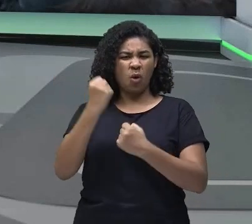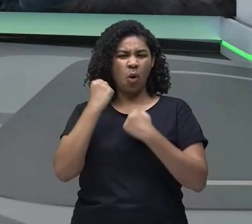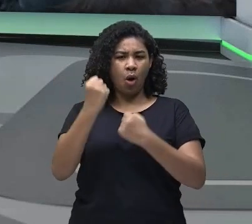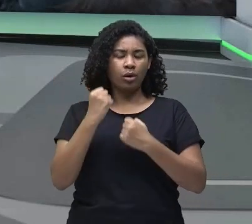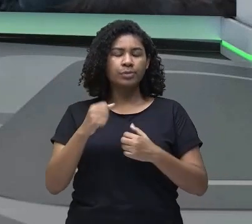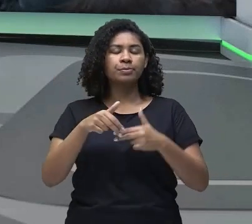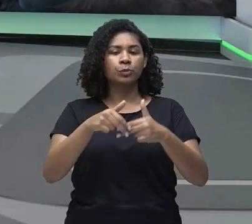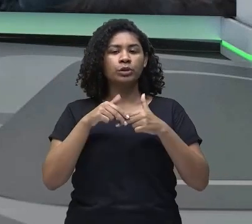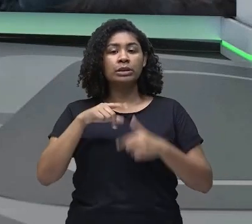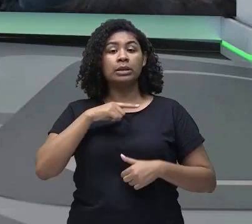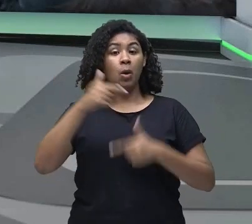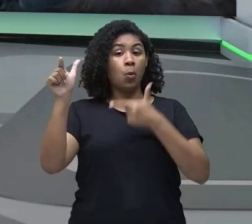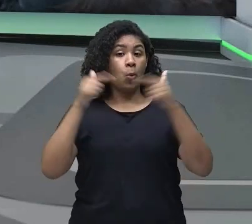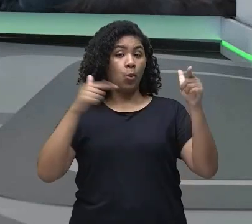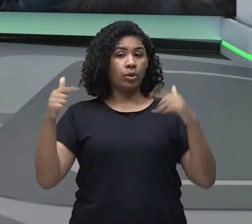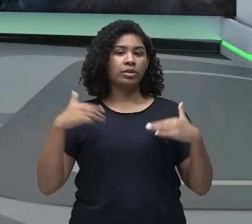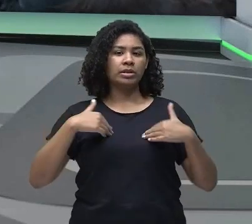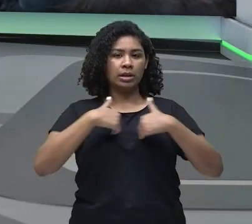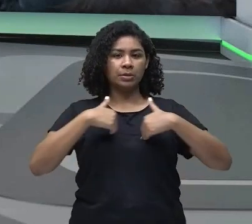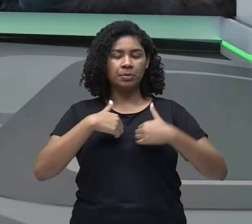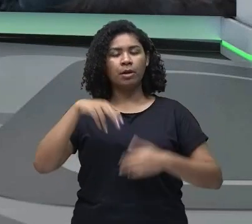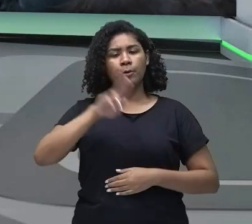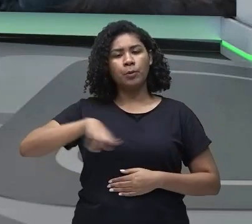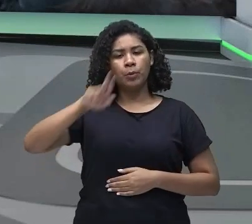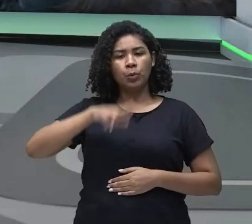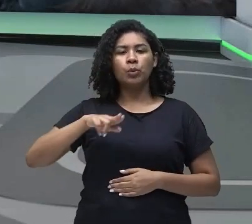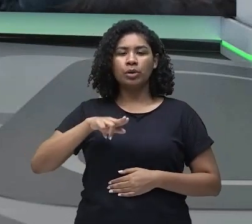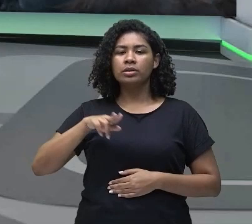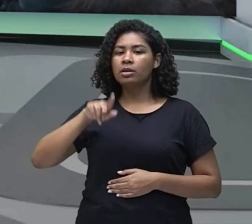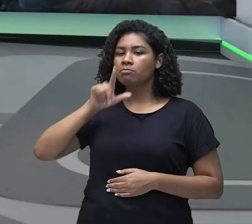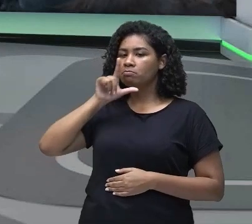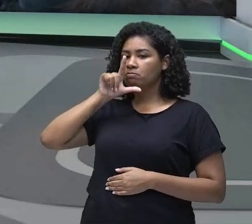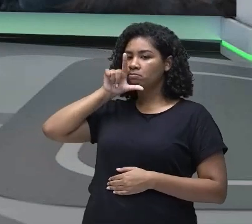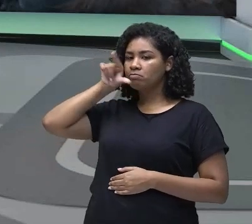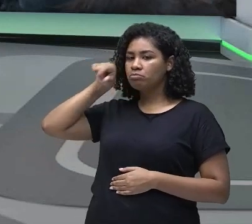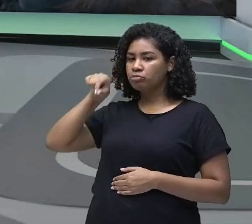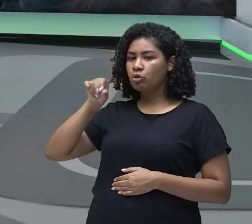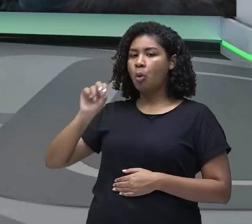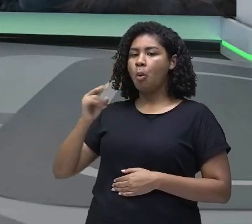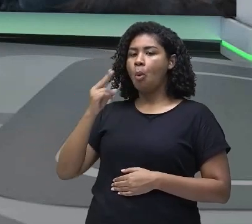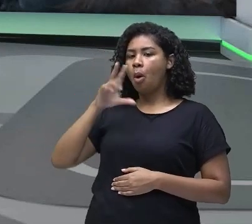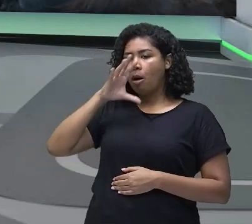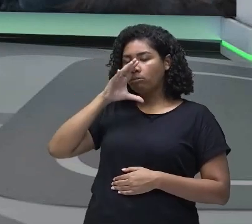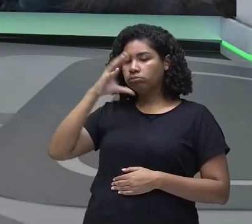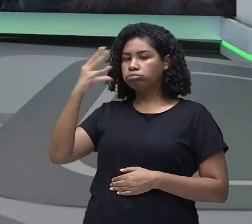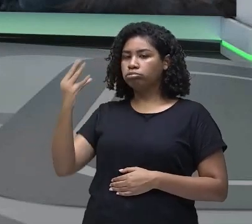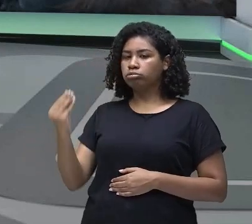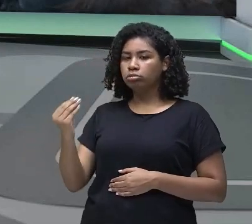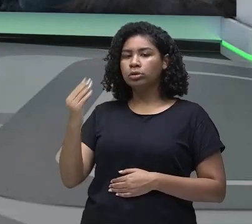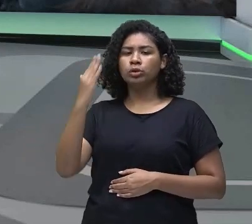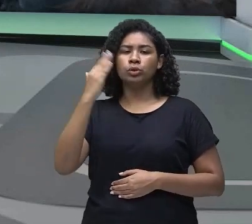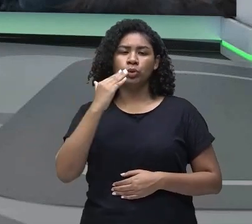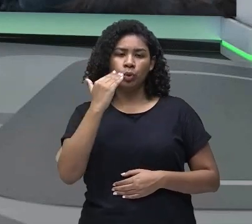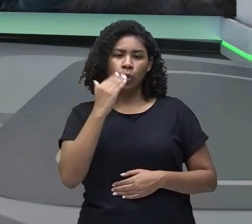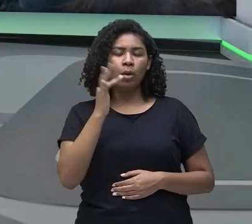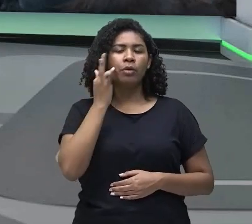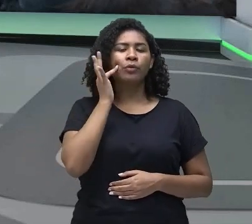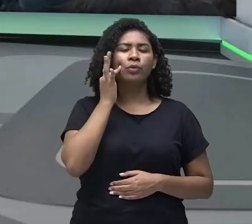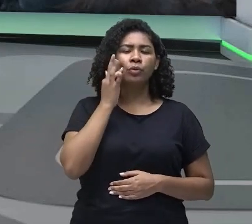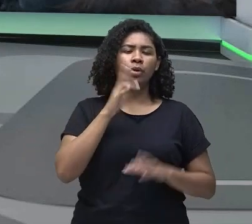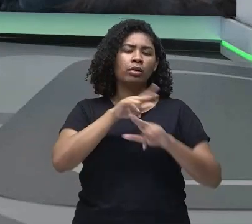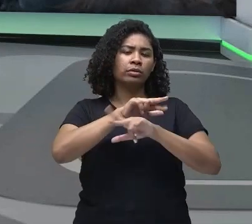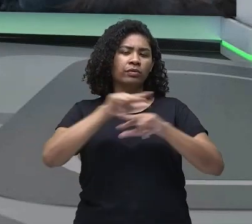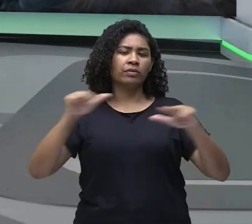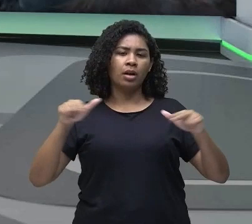tem também outros animais que utilizam da força do bico para quebrar, né, frutos e consumir, às vezes,